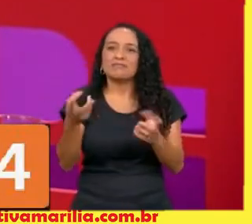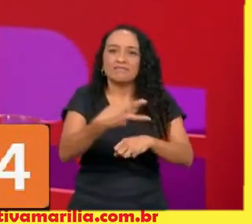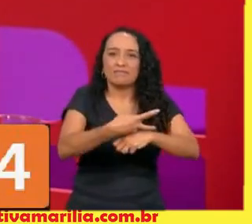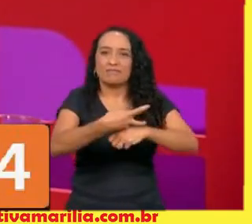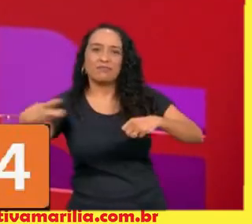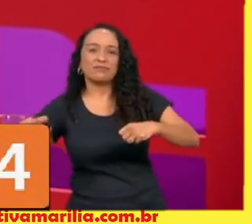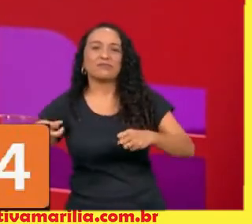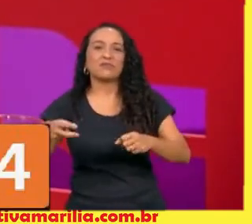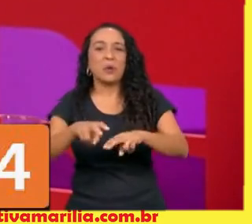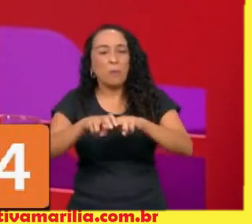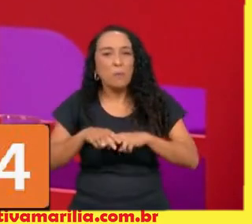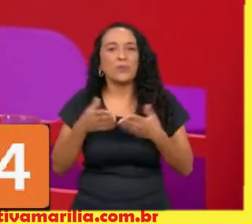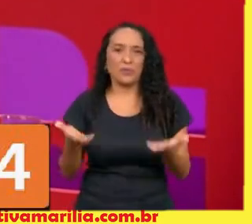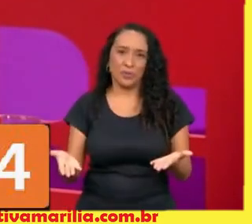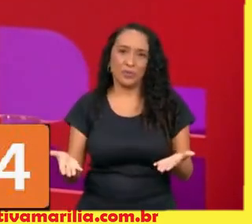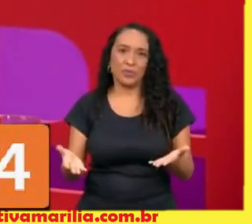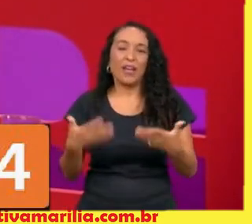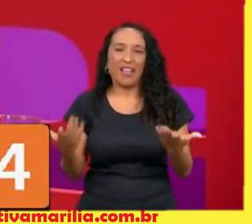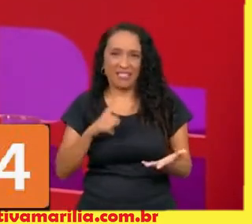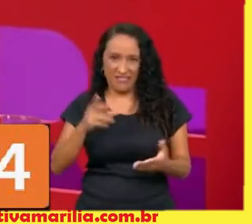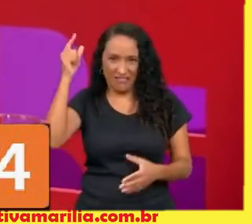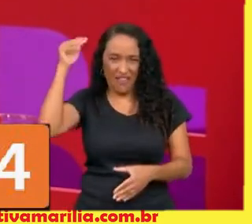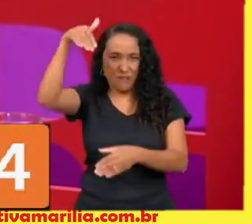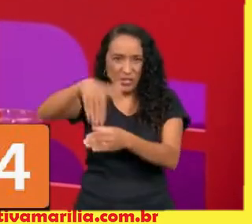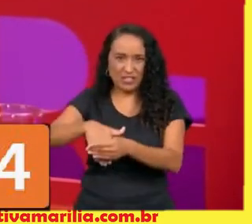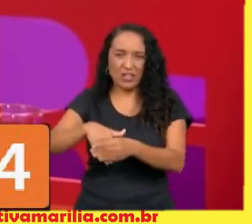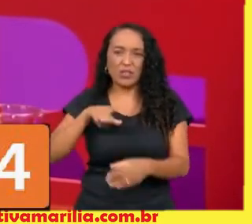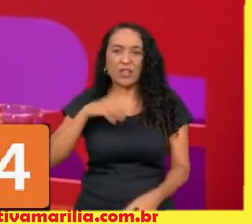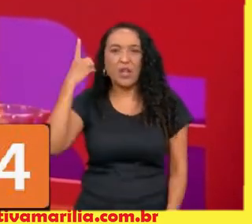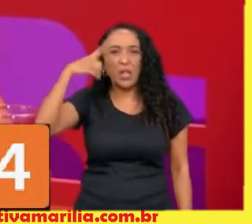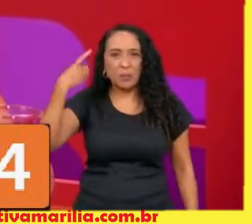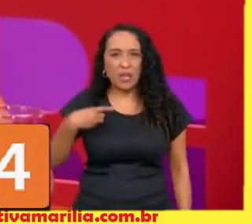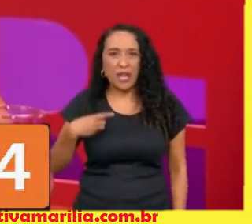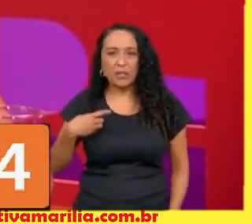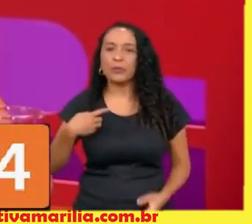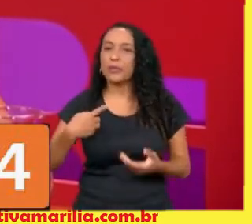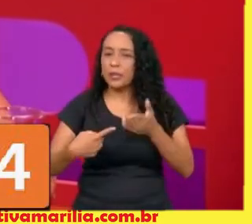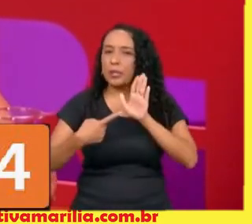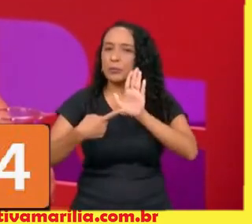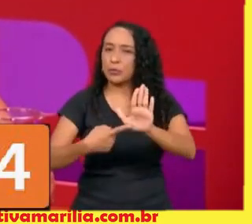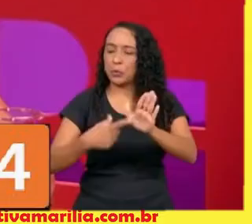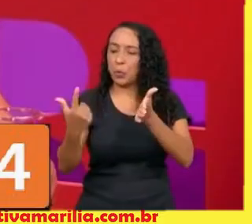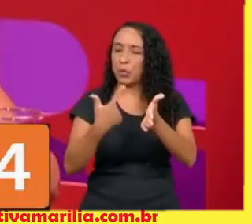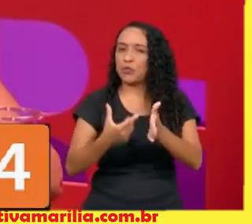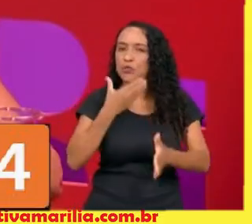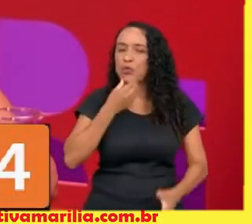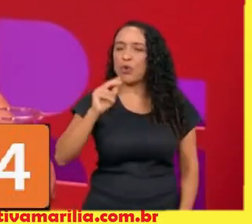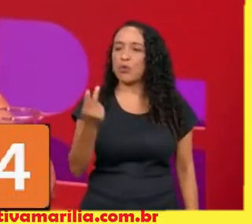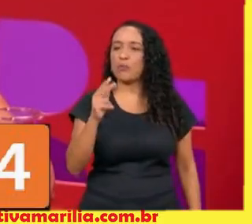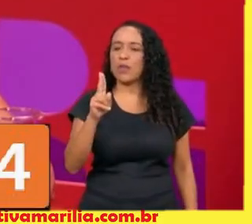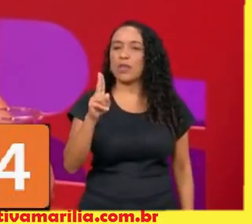Dilma caiu, aquela votação, teve aquele deputado que apareceu com o livro do Brilhante Ustra, né, para